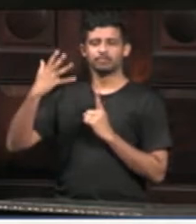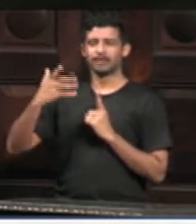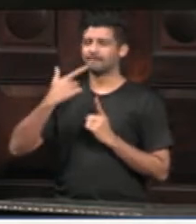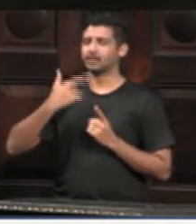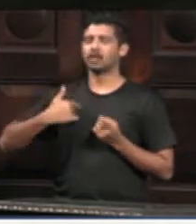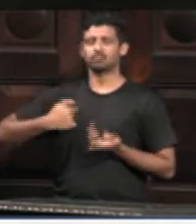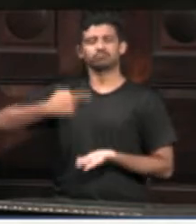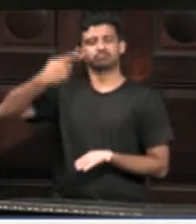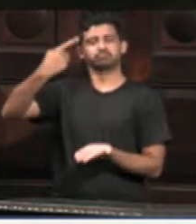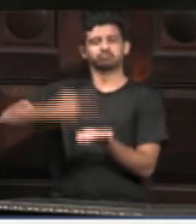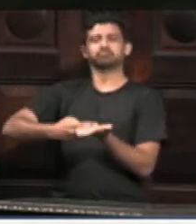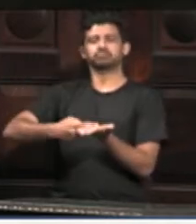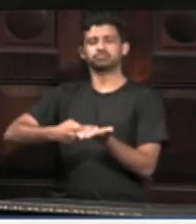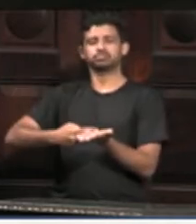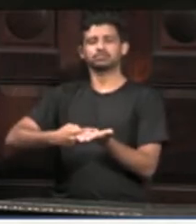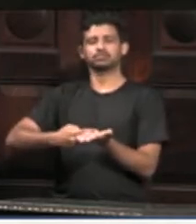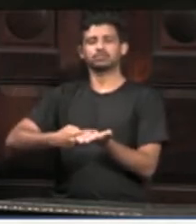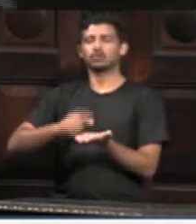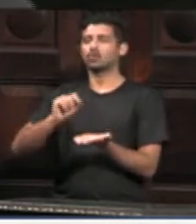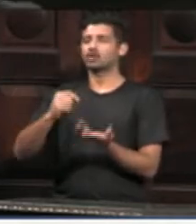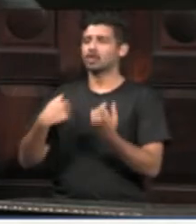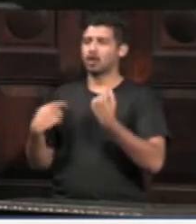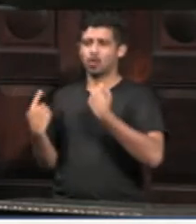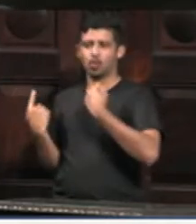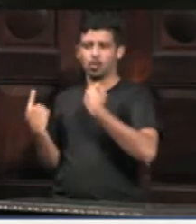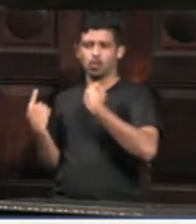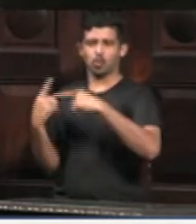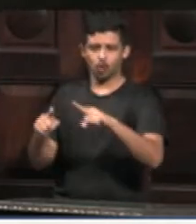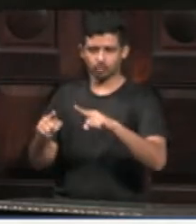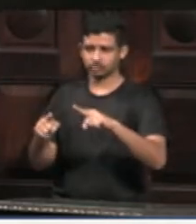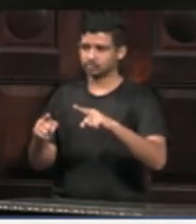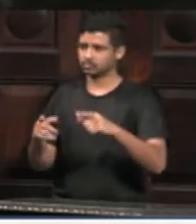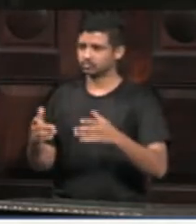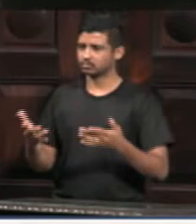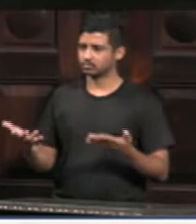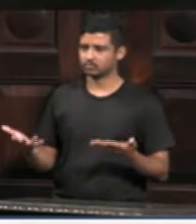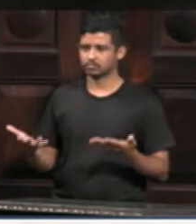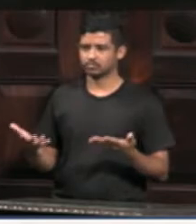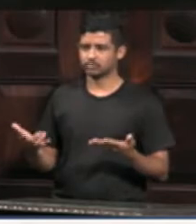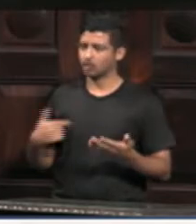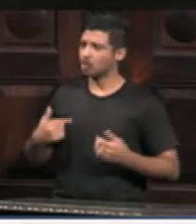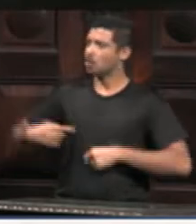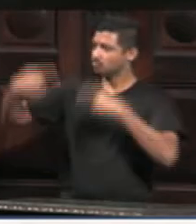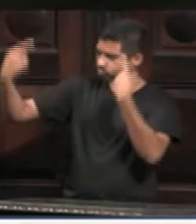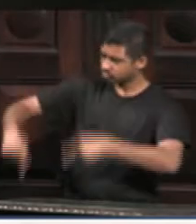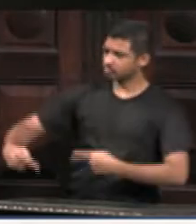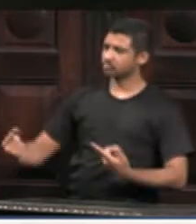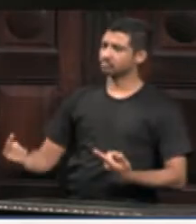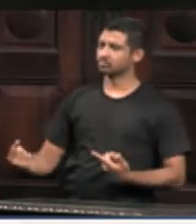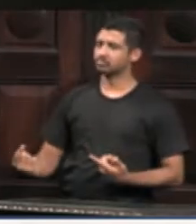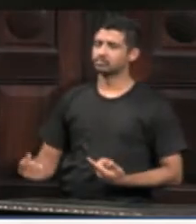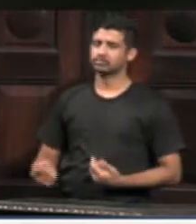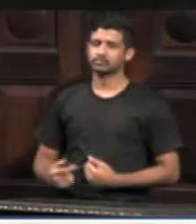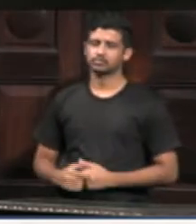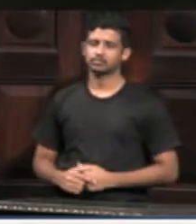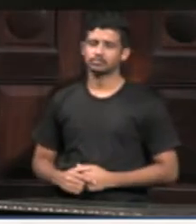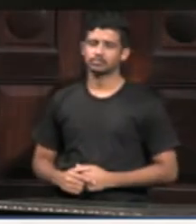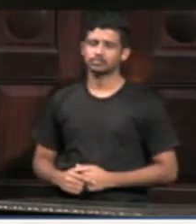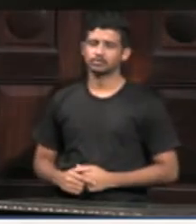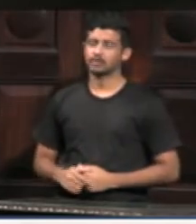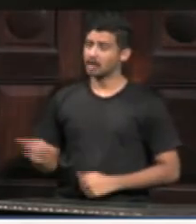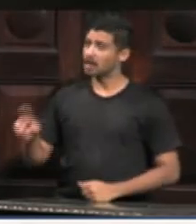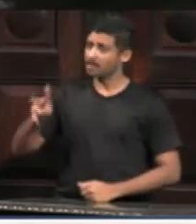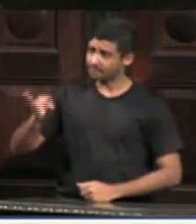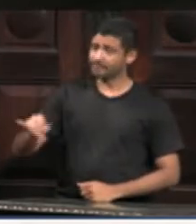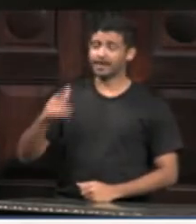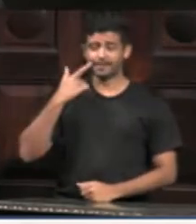comprometia a enfrentar uma força de oposição. Eu desafio quem quer que seja a dizer, vai enfrentar